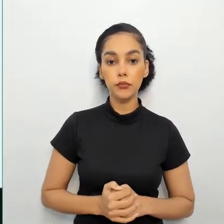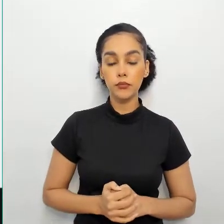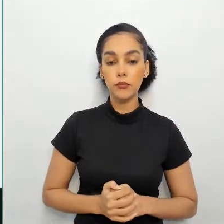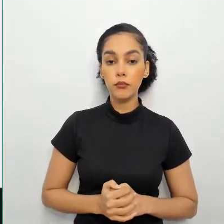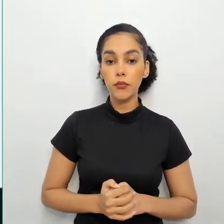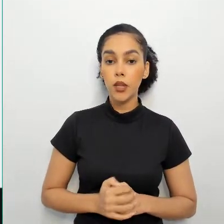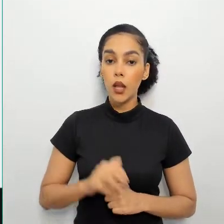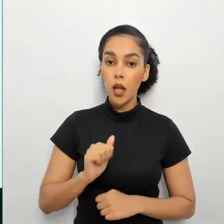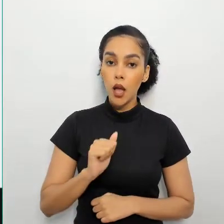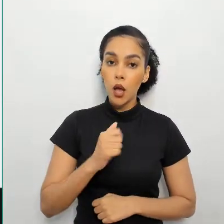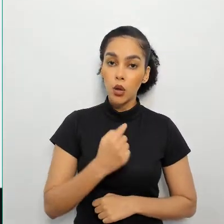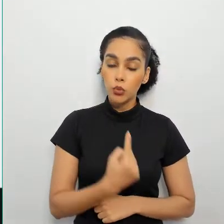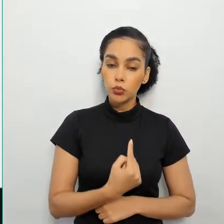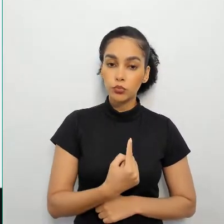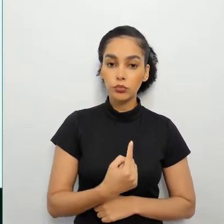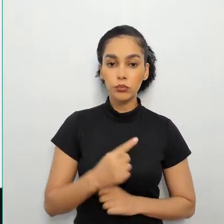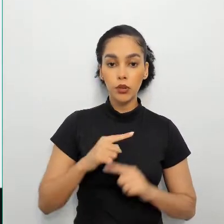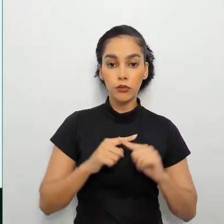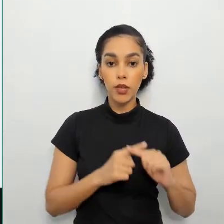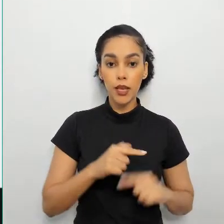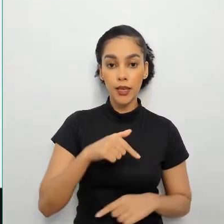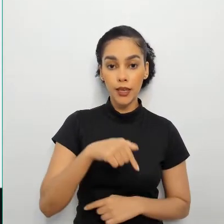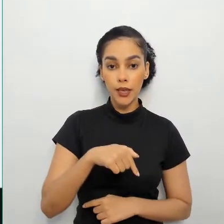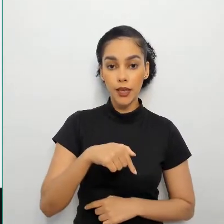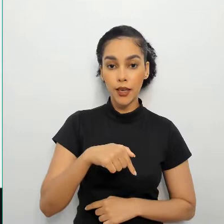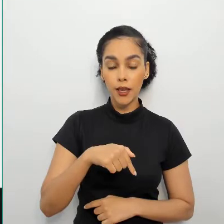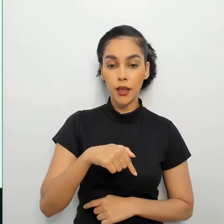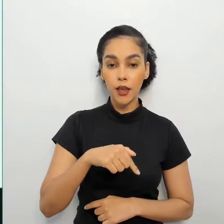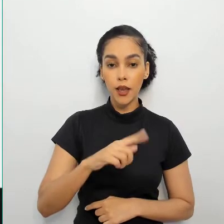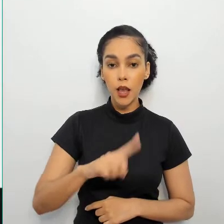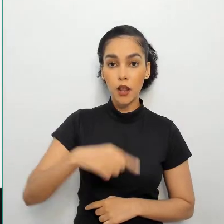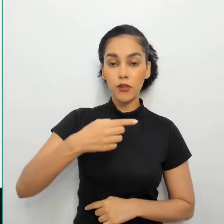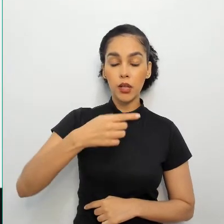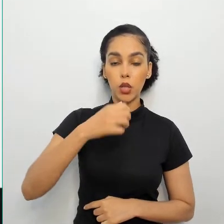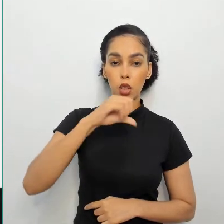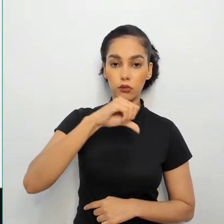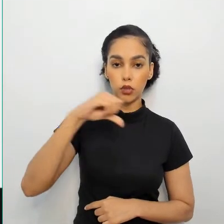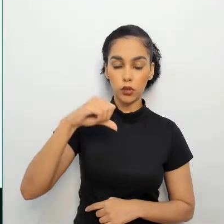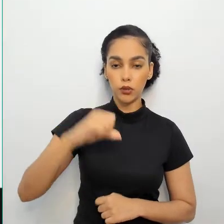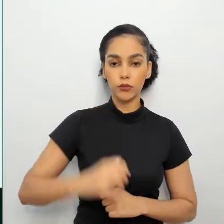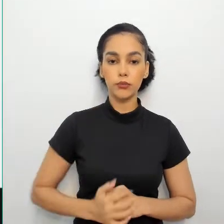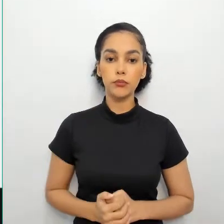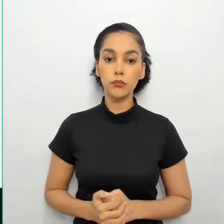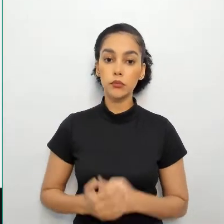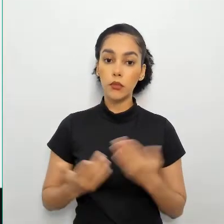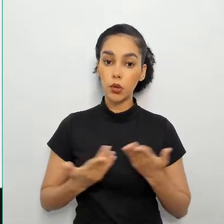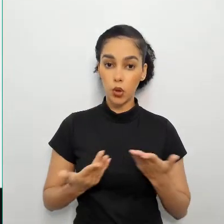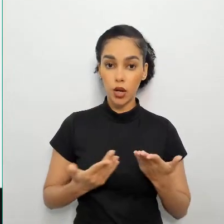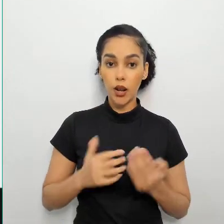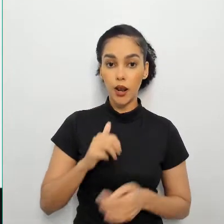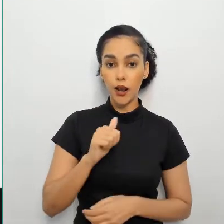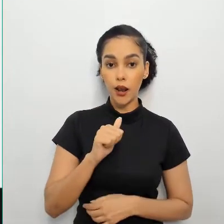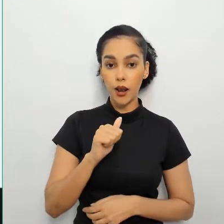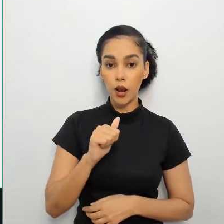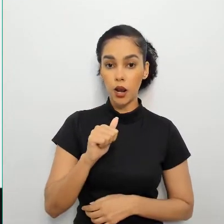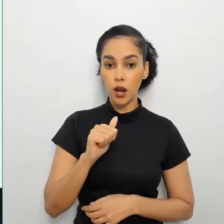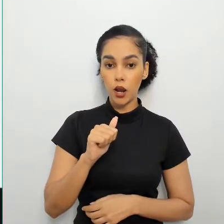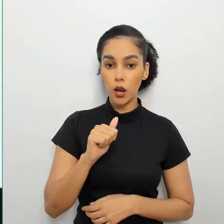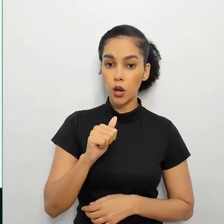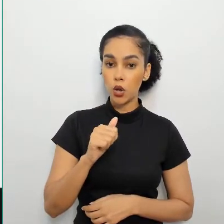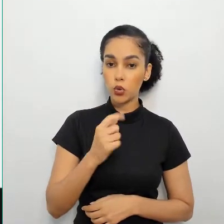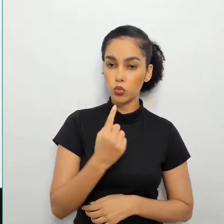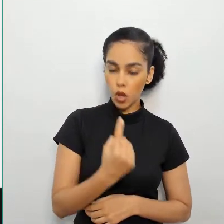e o Q vai estar elevado a 100 menos 1, que dá 99. Agora eu substituo o A1, que eu sei que vale